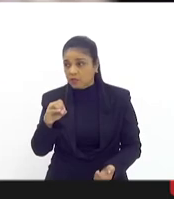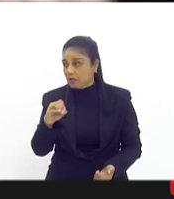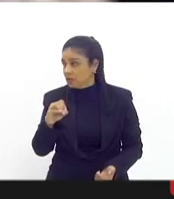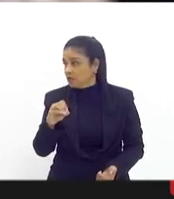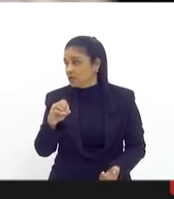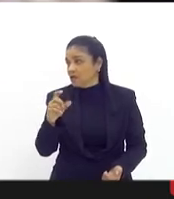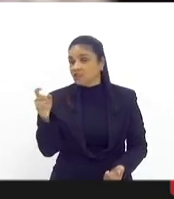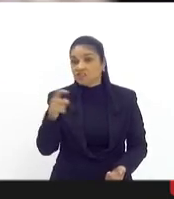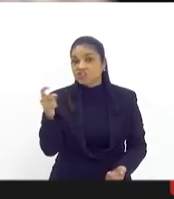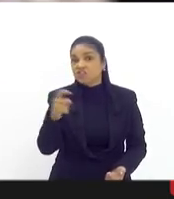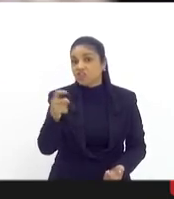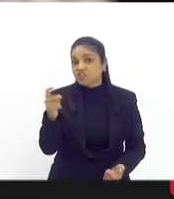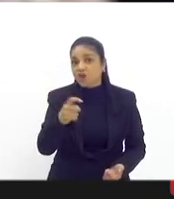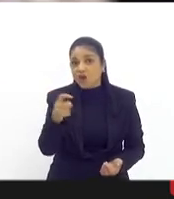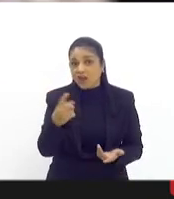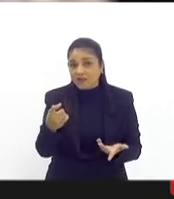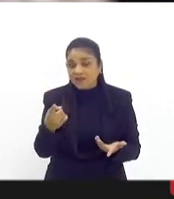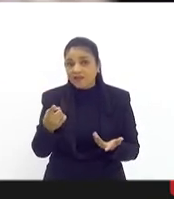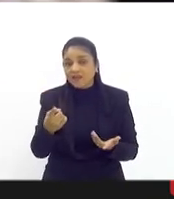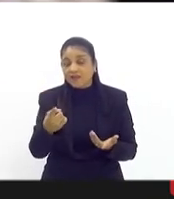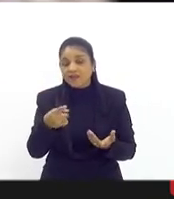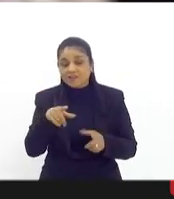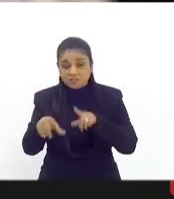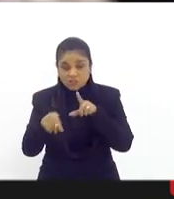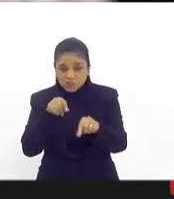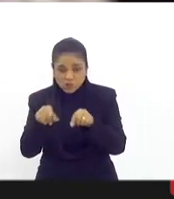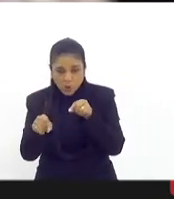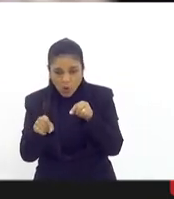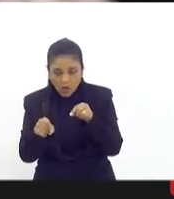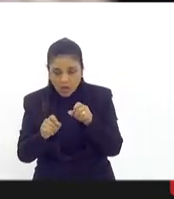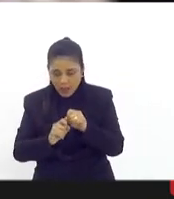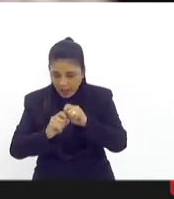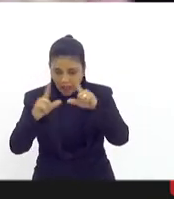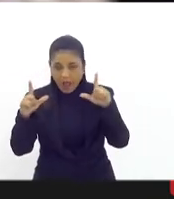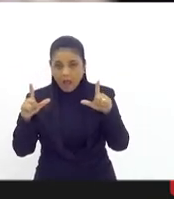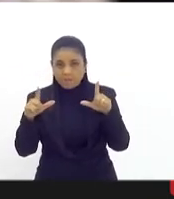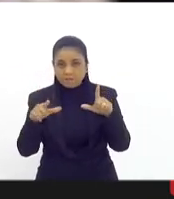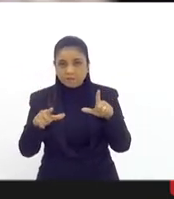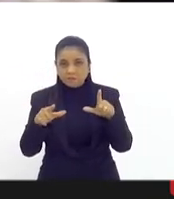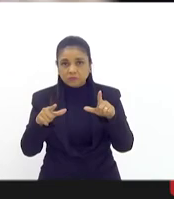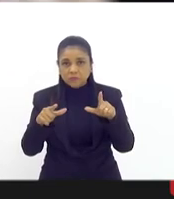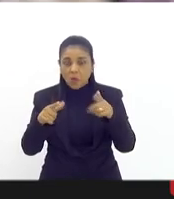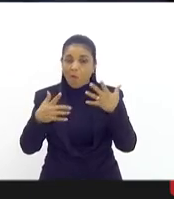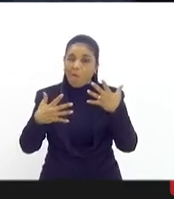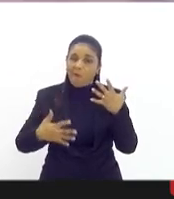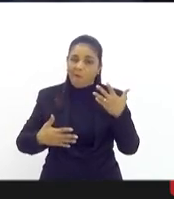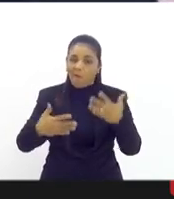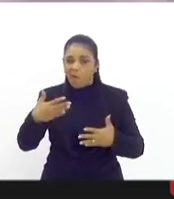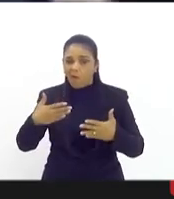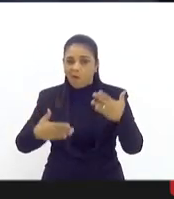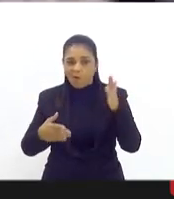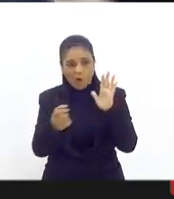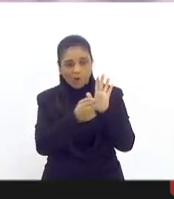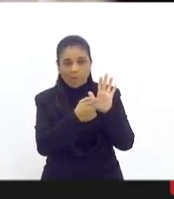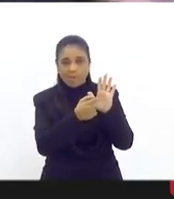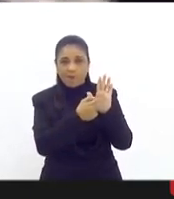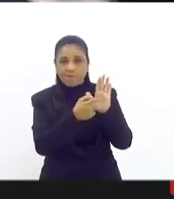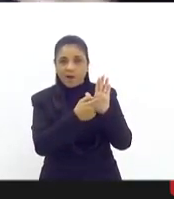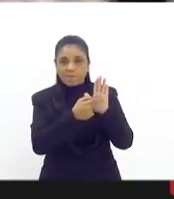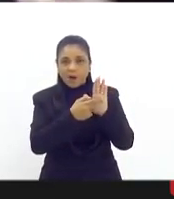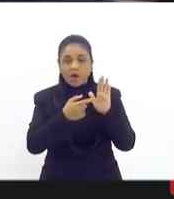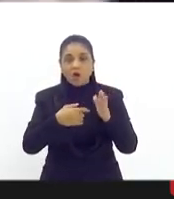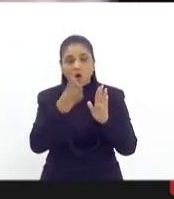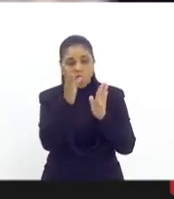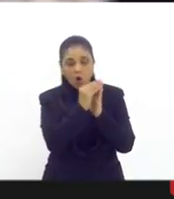eles gostam e o que eles preferem assistir. Eles apenas abrem uma timeline e um robô fica exibindo para eles constantemente